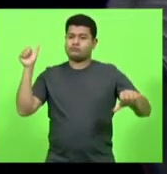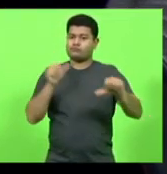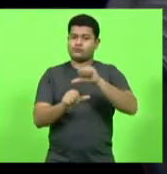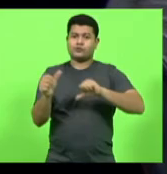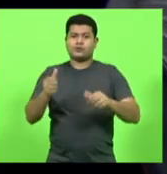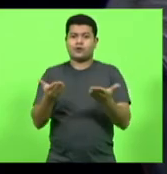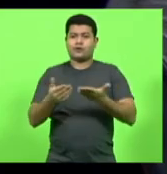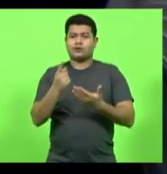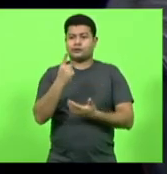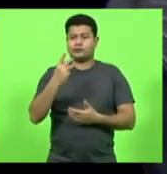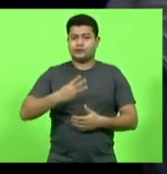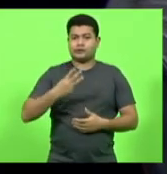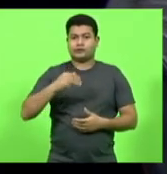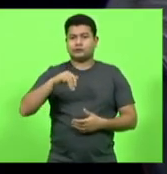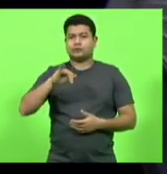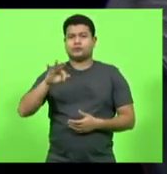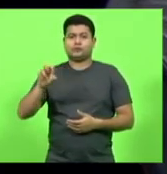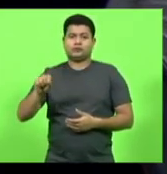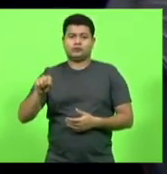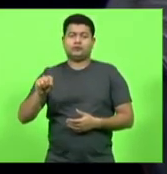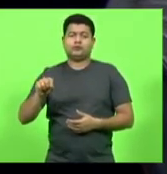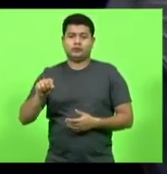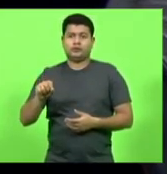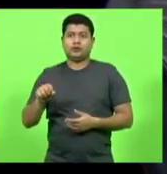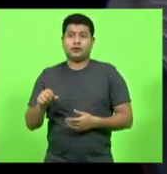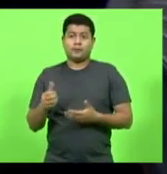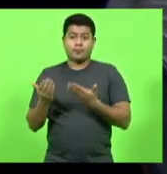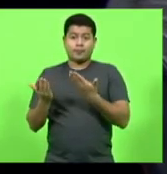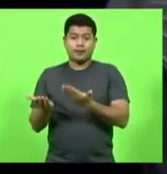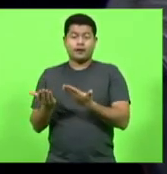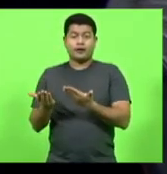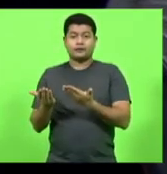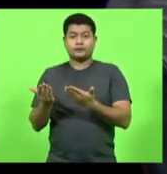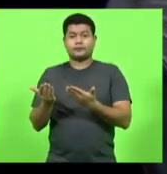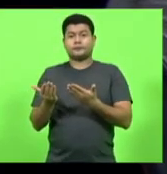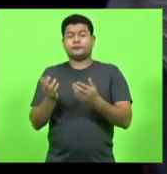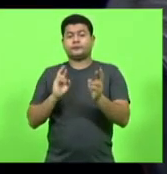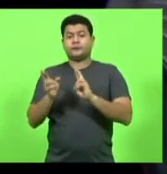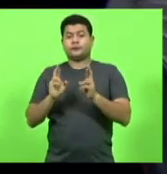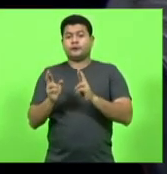milhões. Em relação a 280, uma previsão de